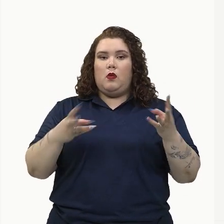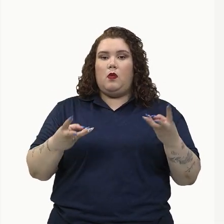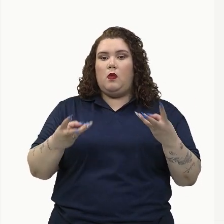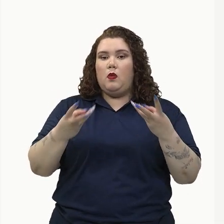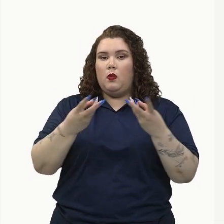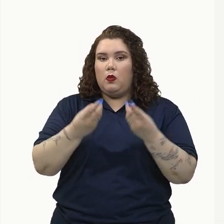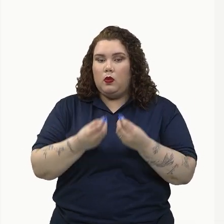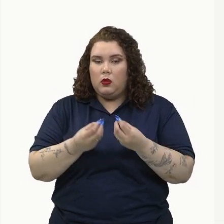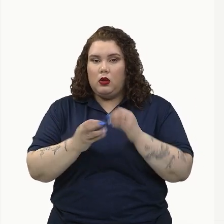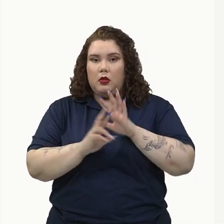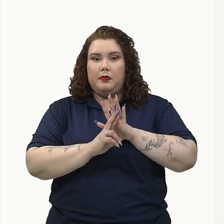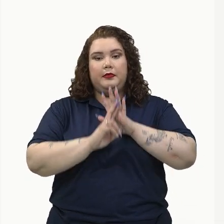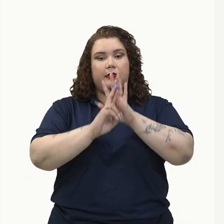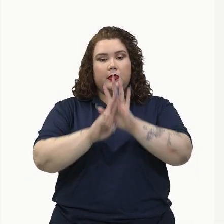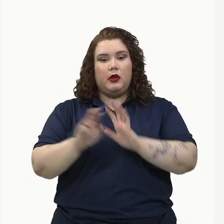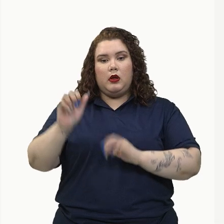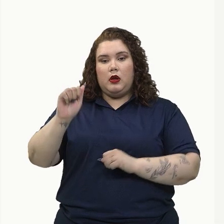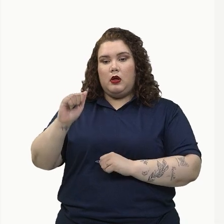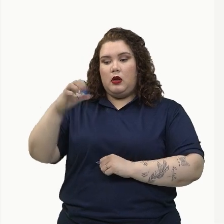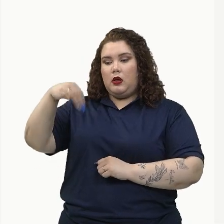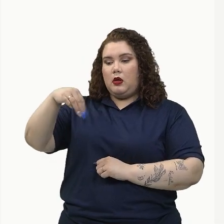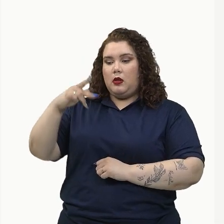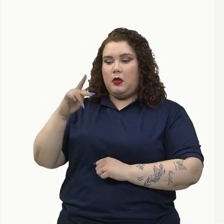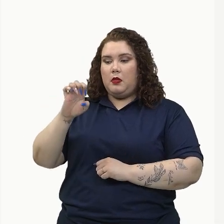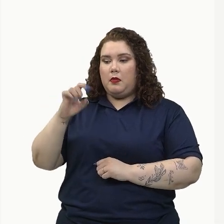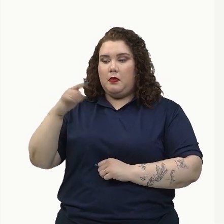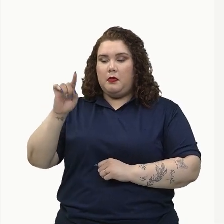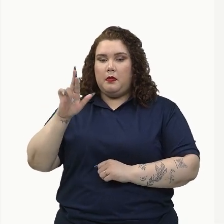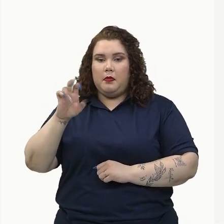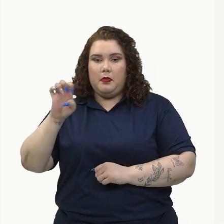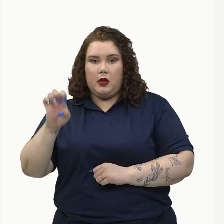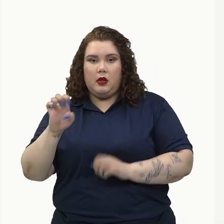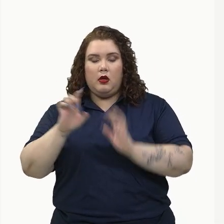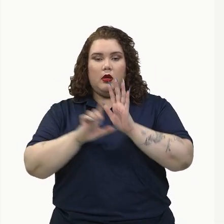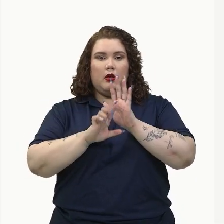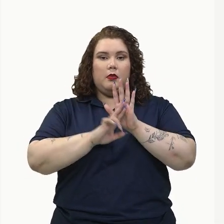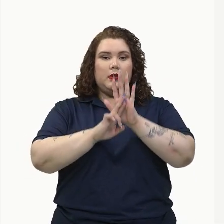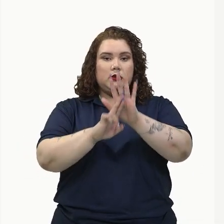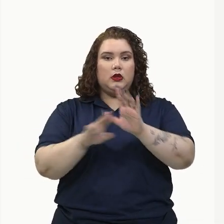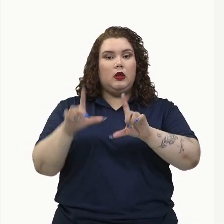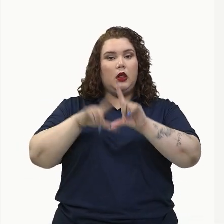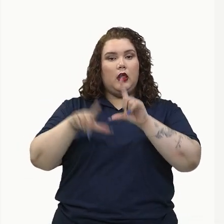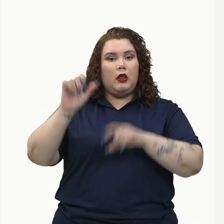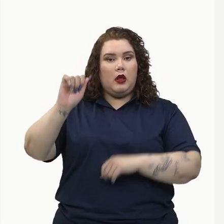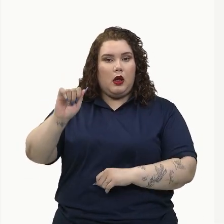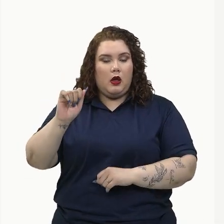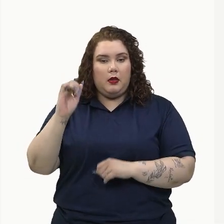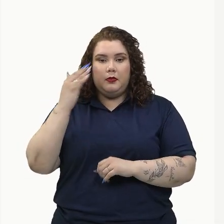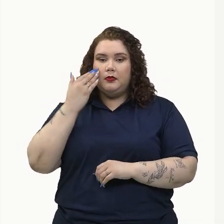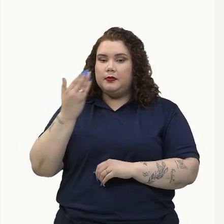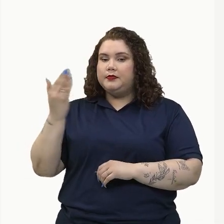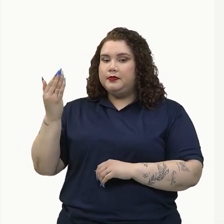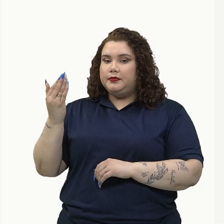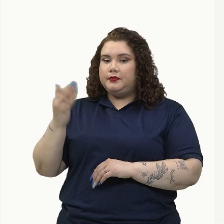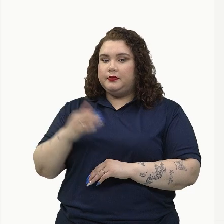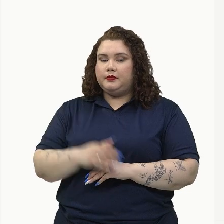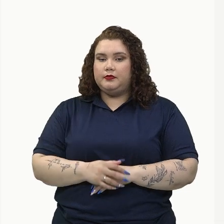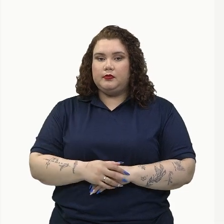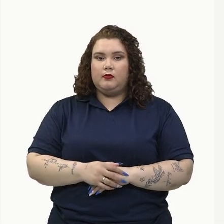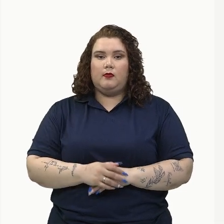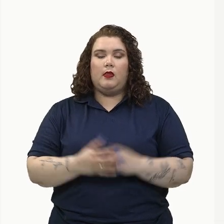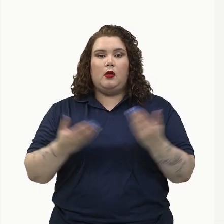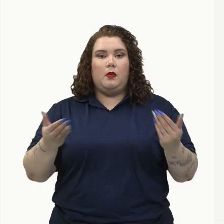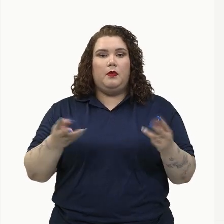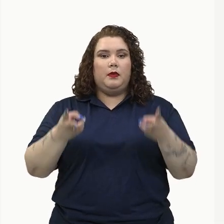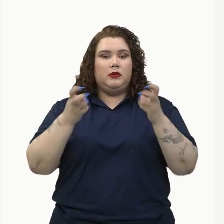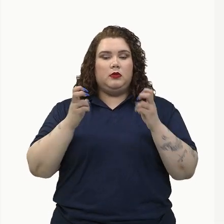corrente elétrica, é medida em amperes. Tá certo? Medida em amperes. Então, aí você vê